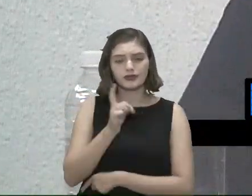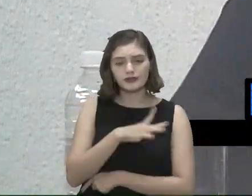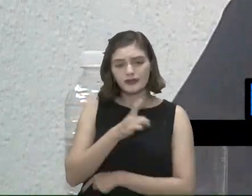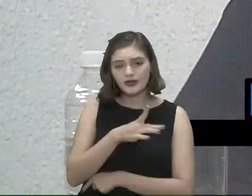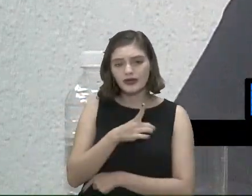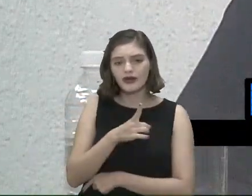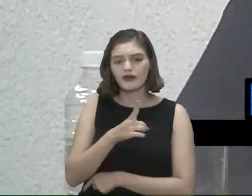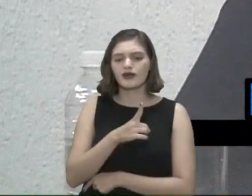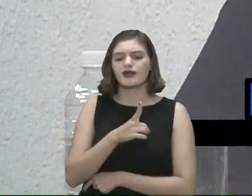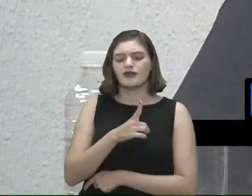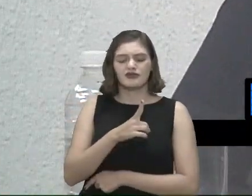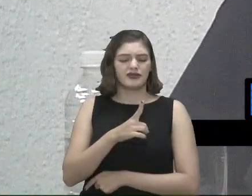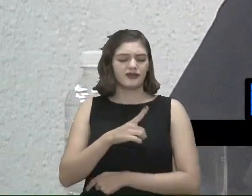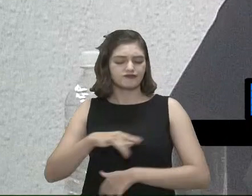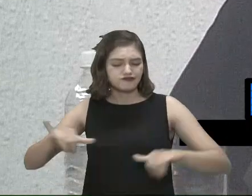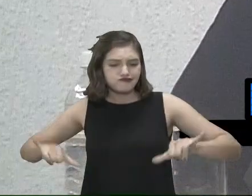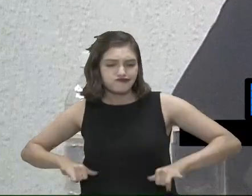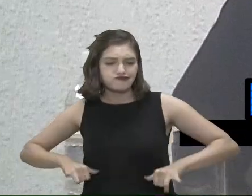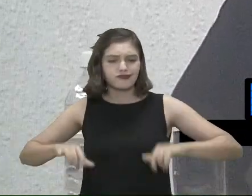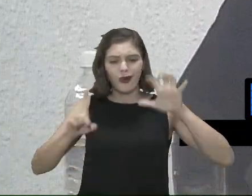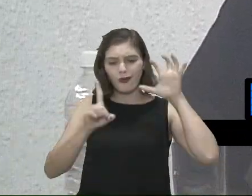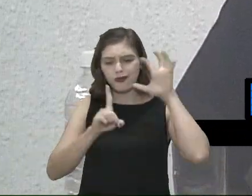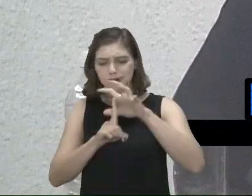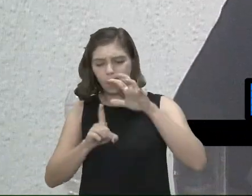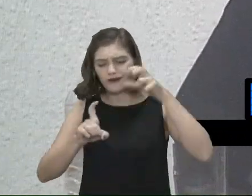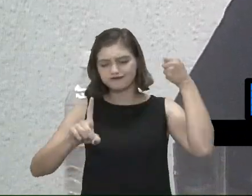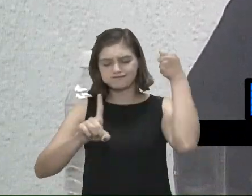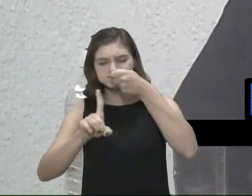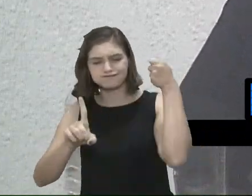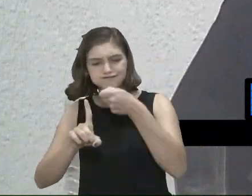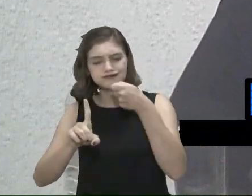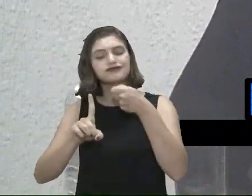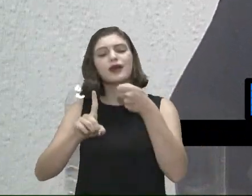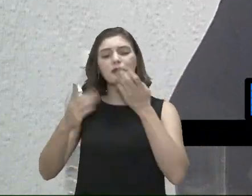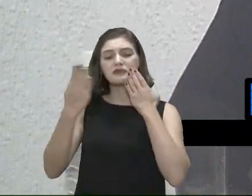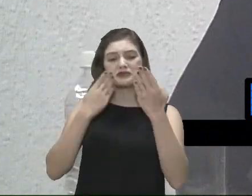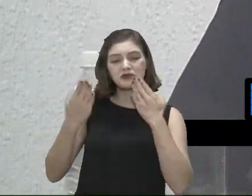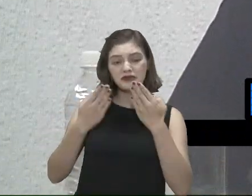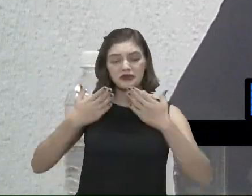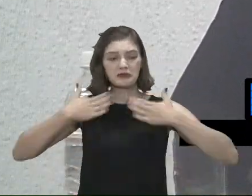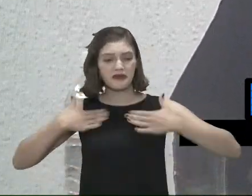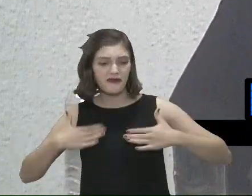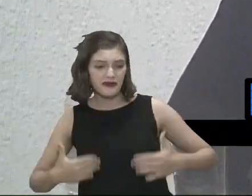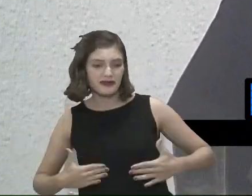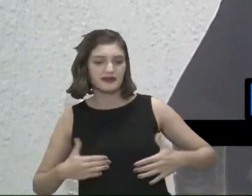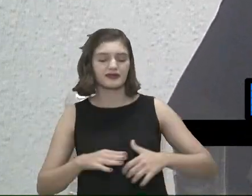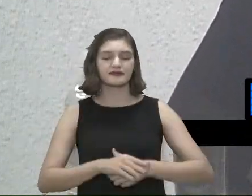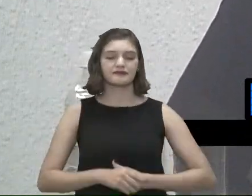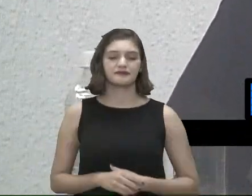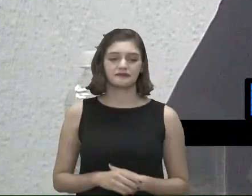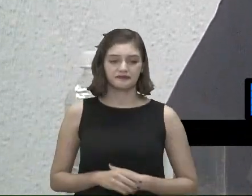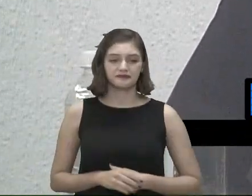sofrer invalidações, de sofrermos violências psicológicas, físicas, né?